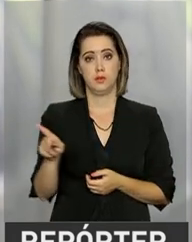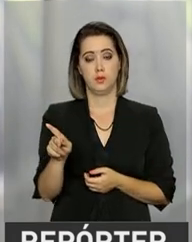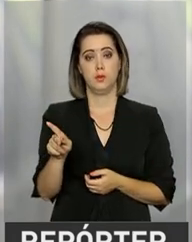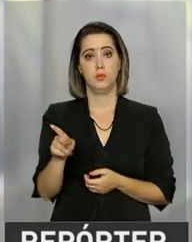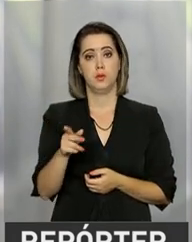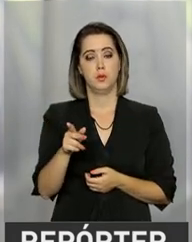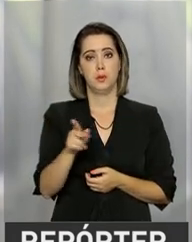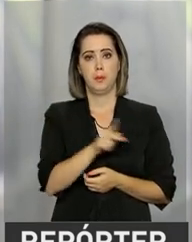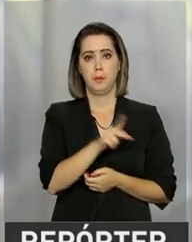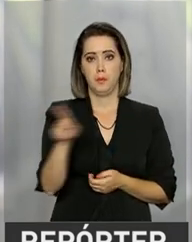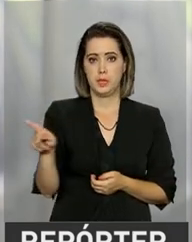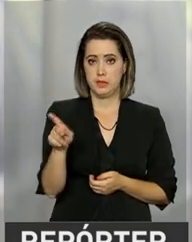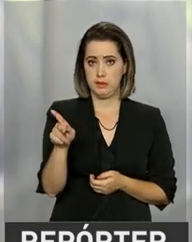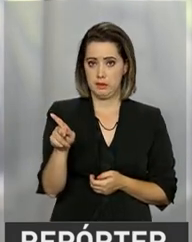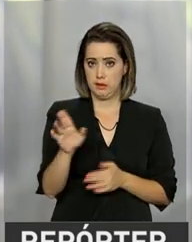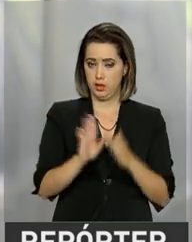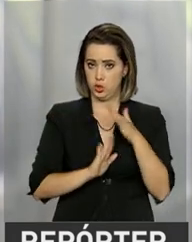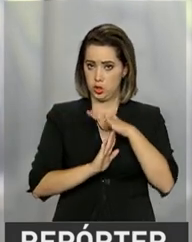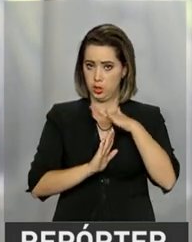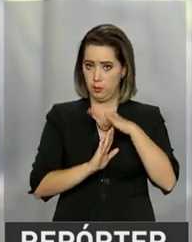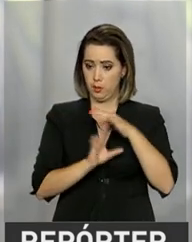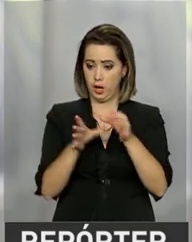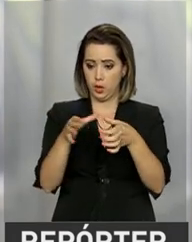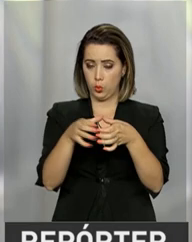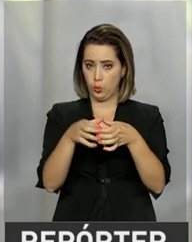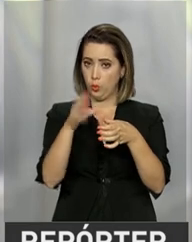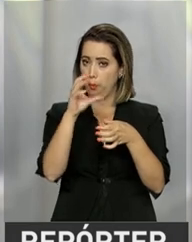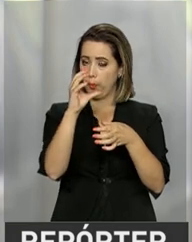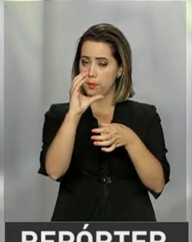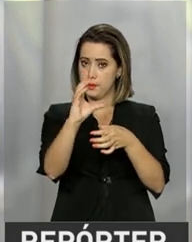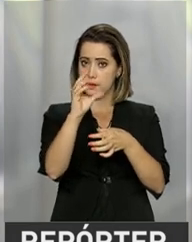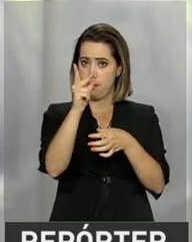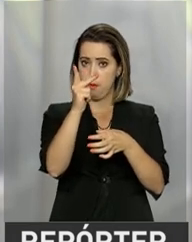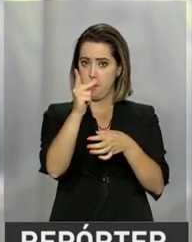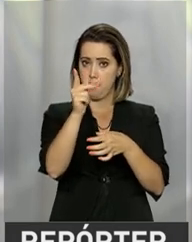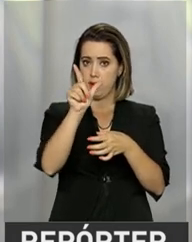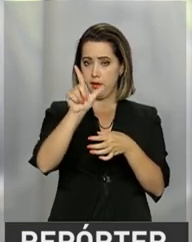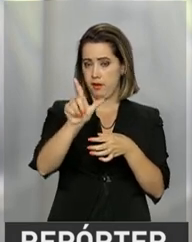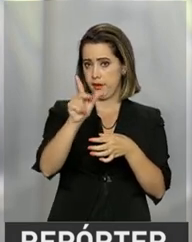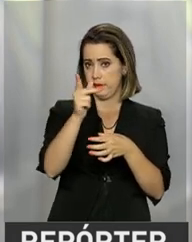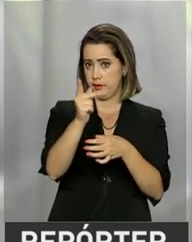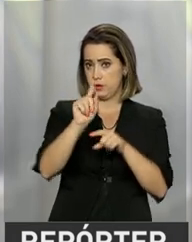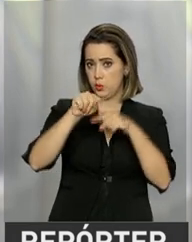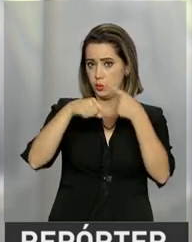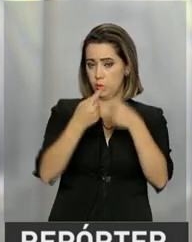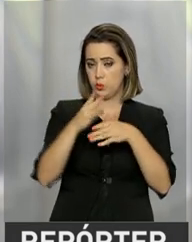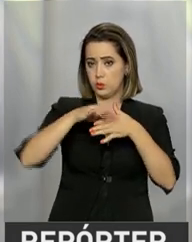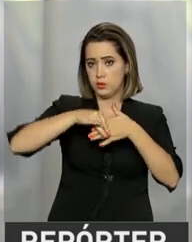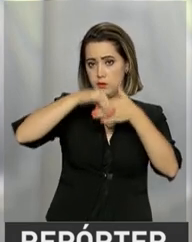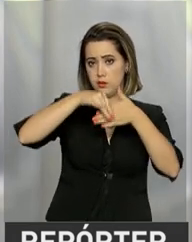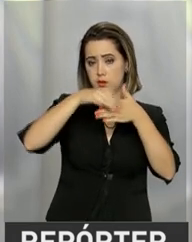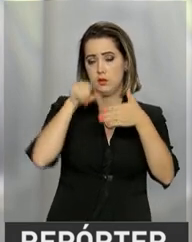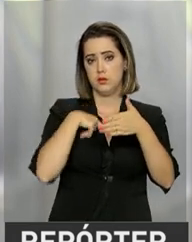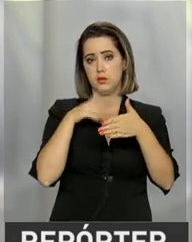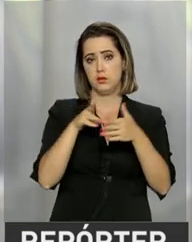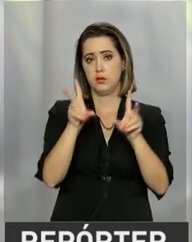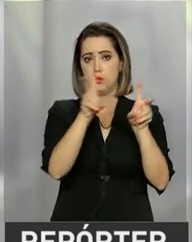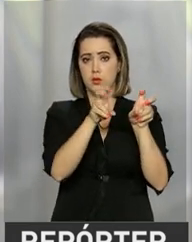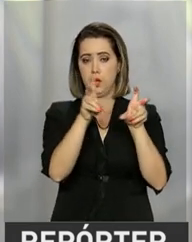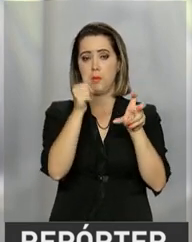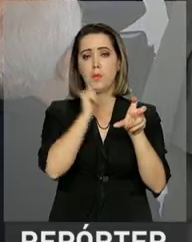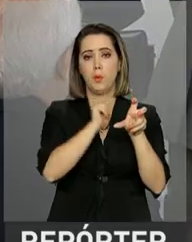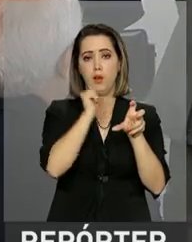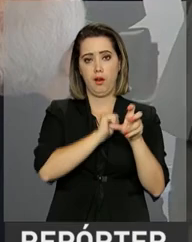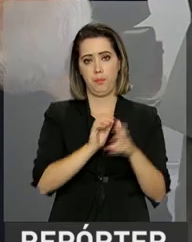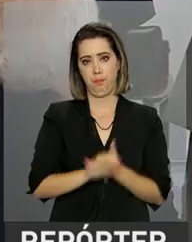temporário da comunidade, o Brasil vai colocar em pauta, na próxima conferência de líderes do grupo a temática das